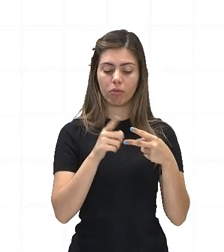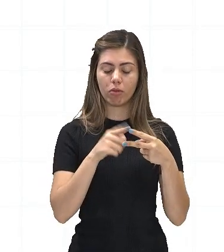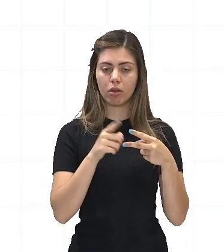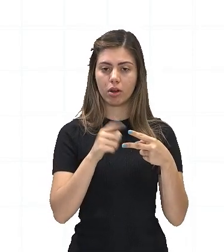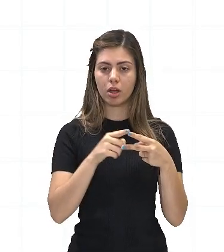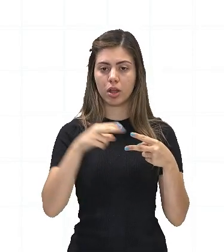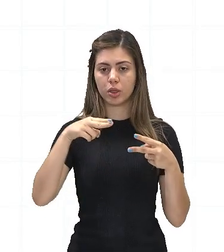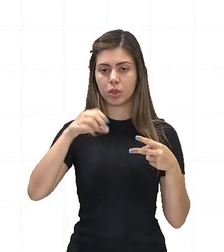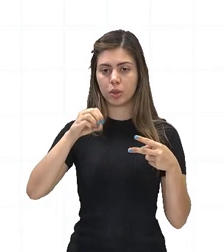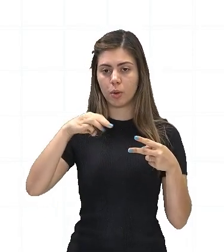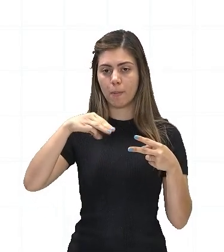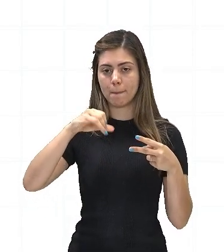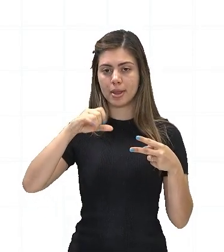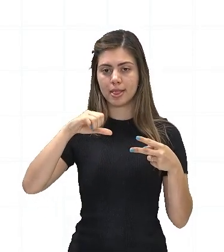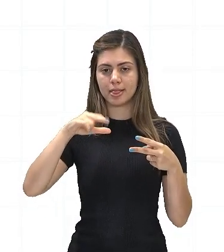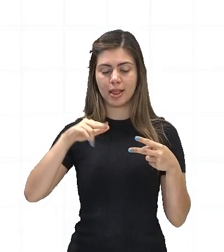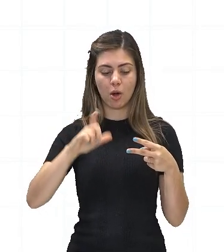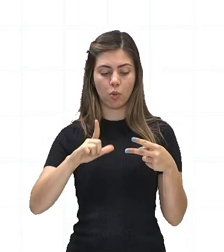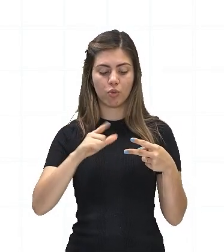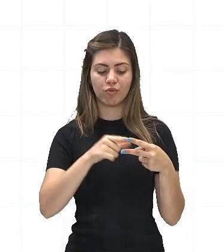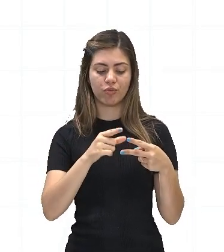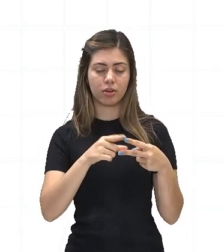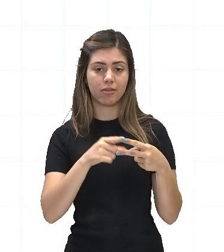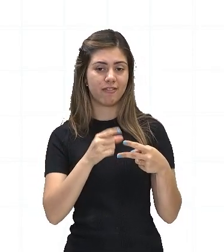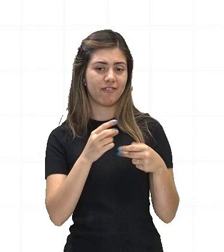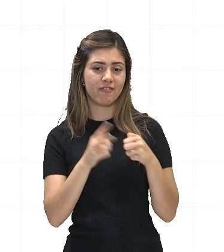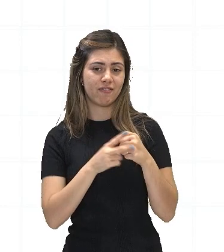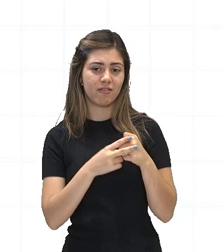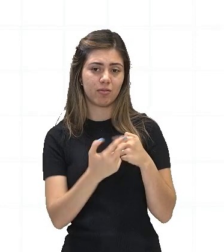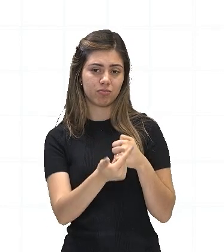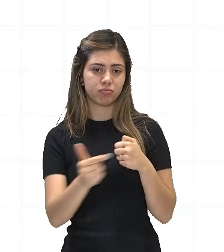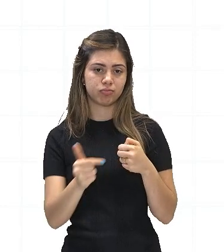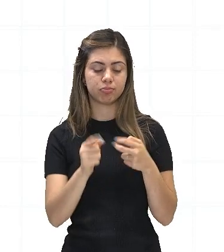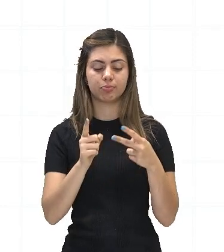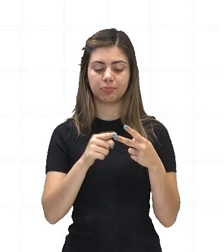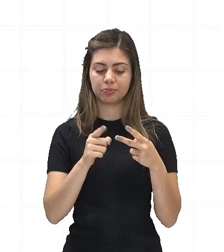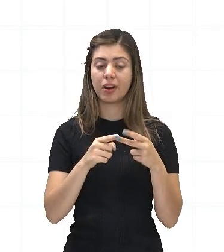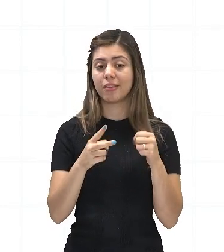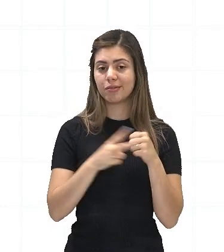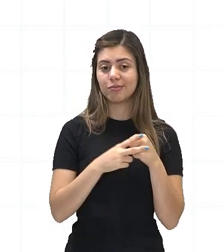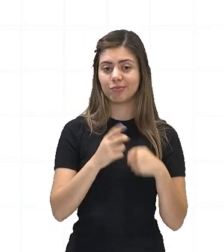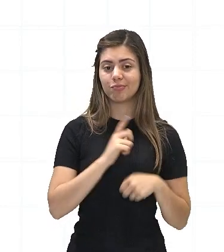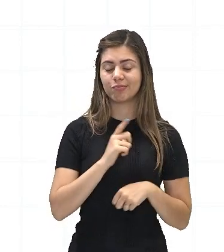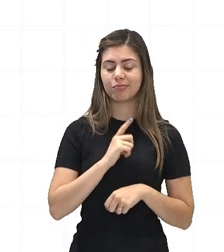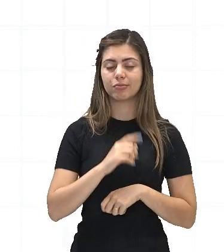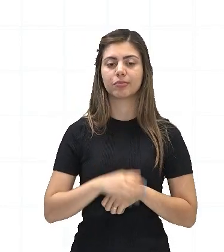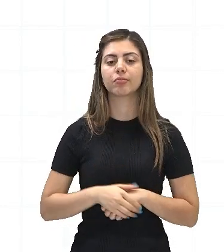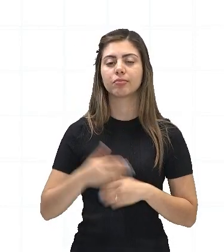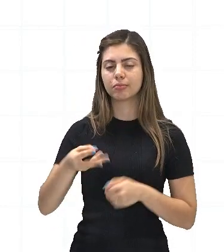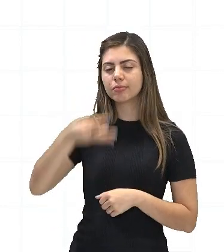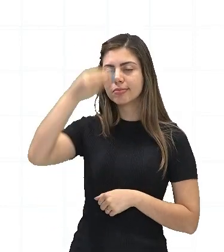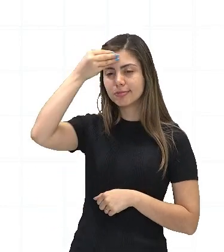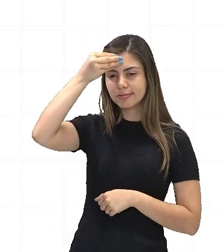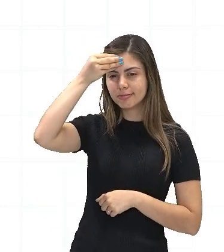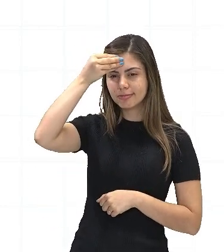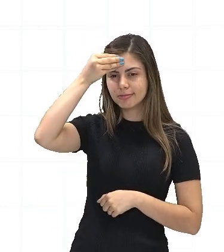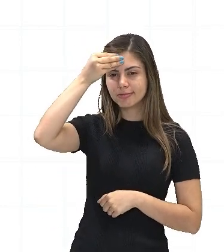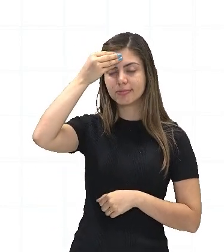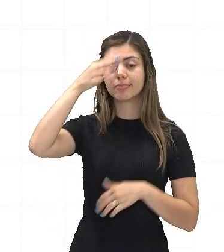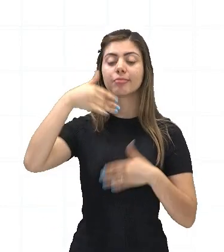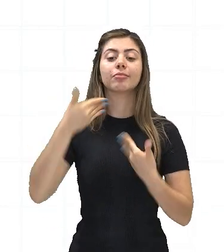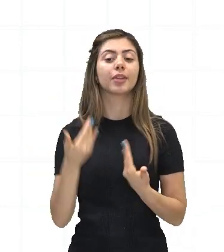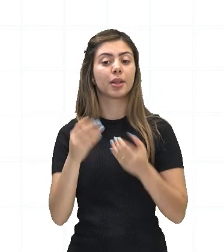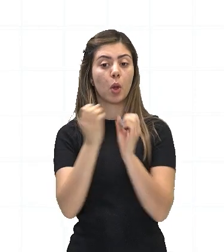não possui o verbo, tá? E o sintagma verbal possui o verbo. Já fica com isso na mente, né? A